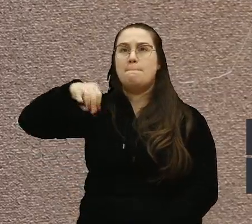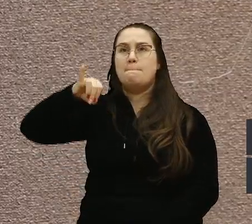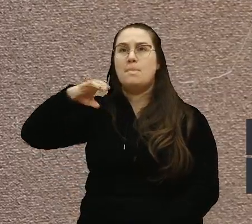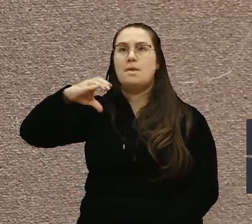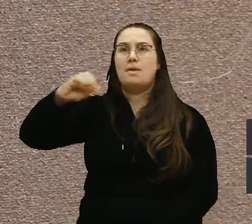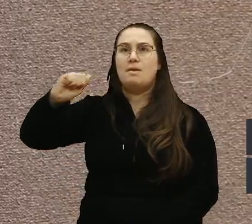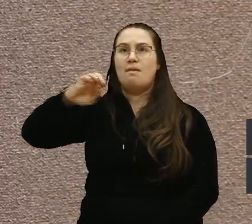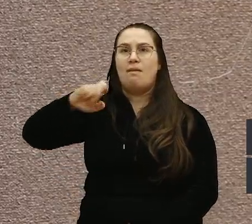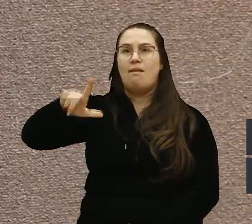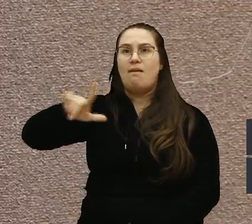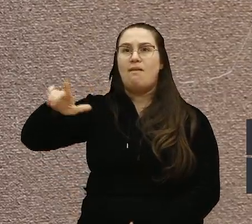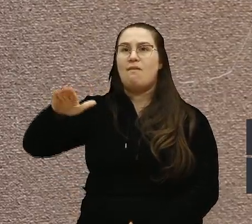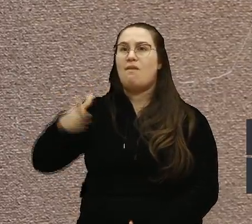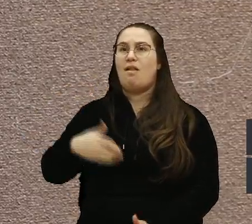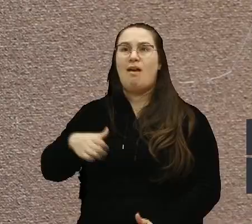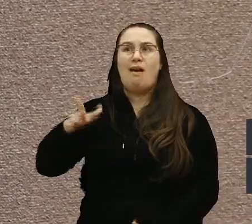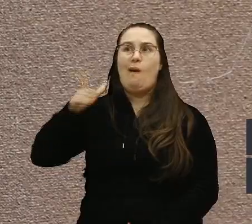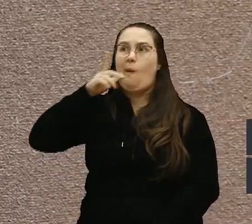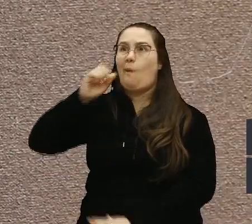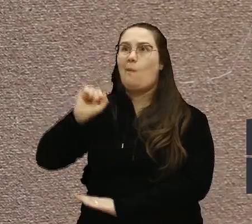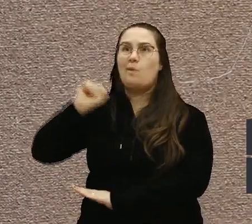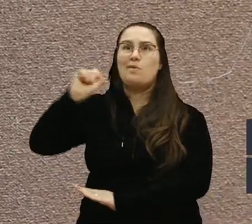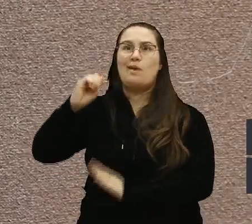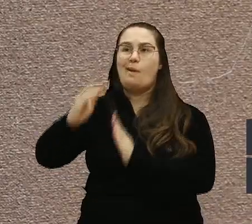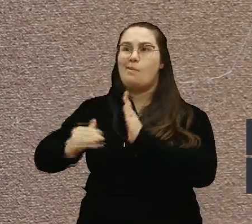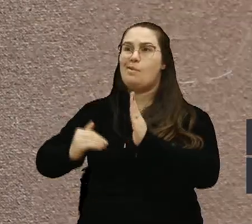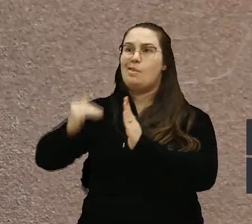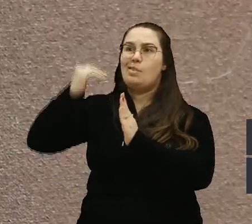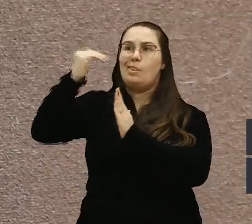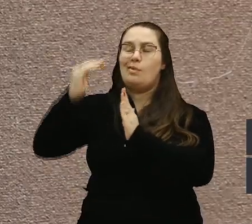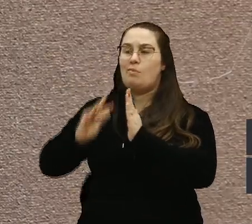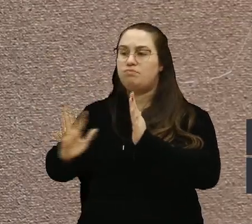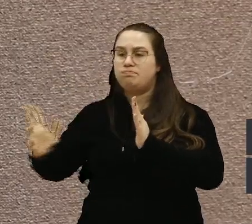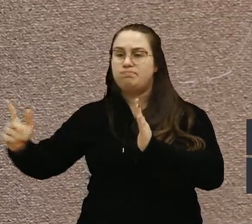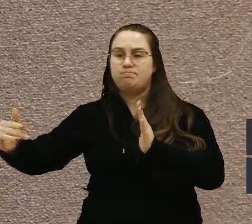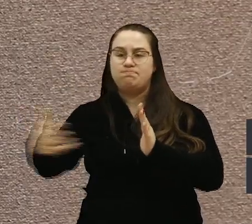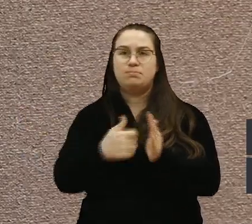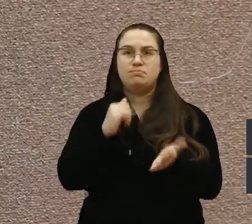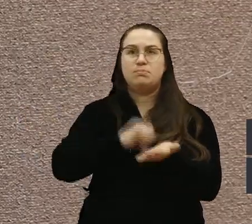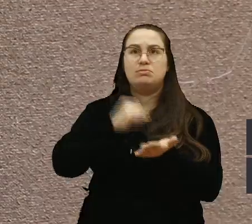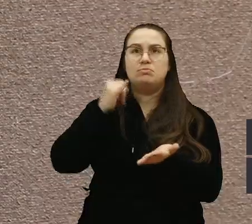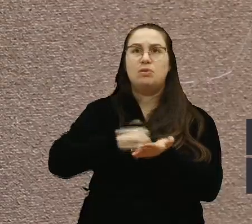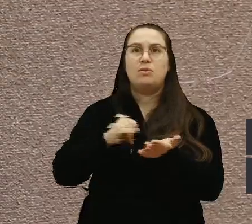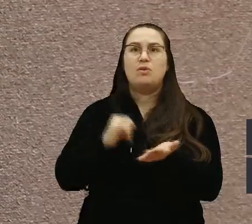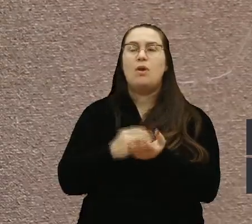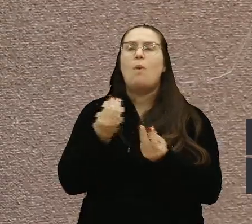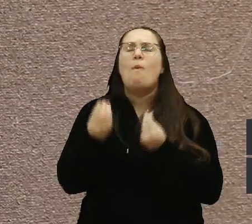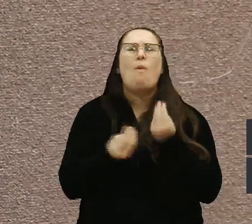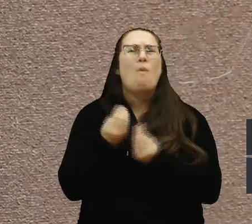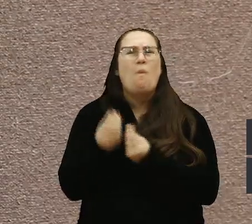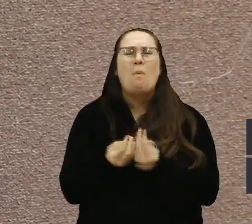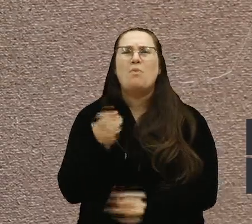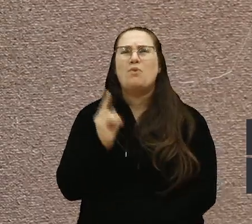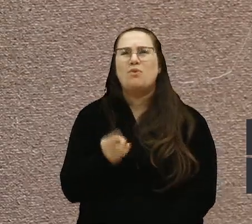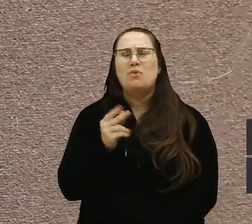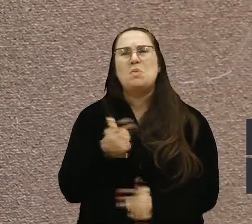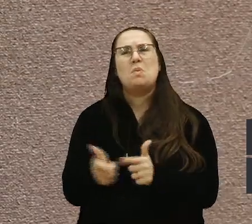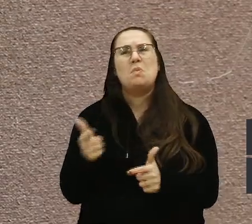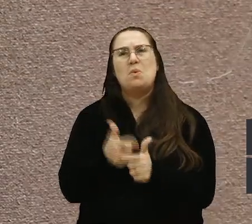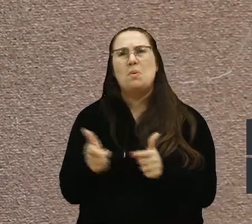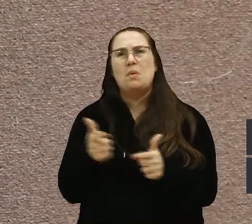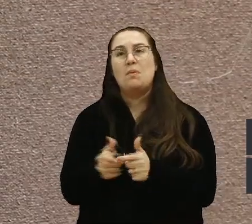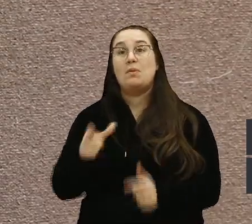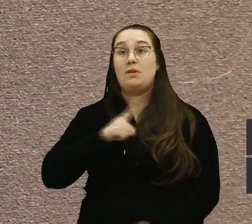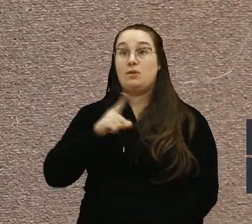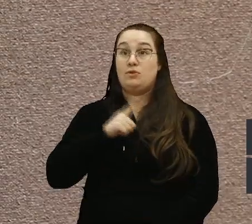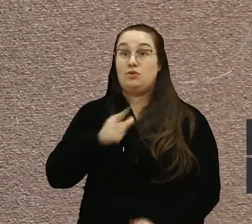de arrecadação. O município nunca arrecadou tanto imposto. E como é que a gente continua com déficit? Se a gente